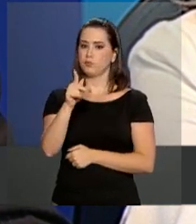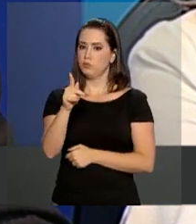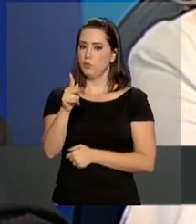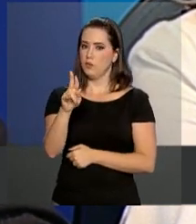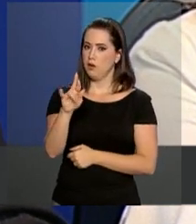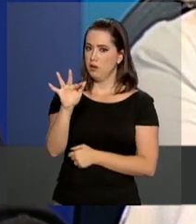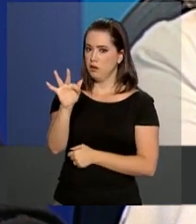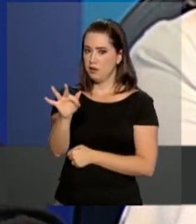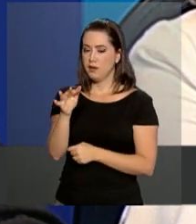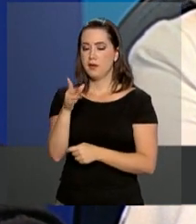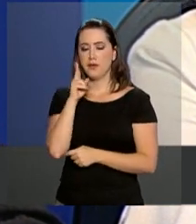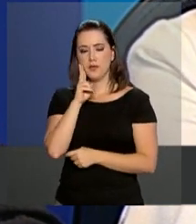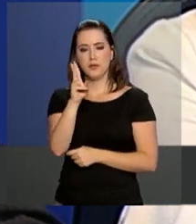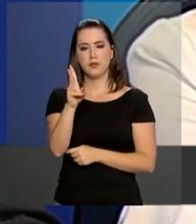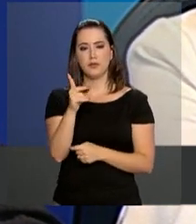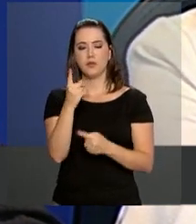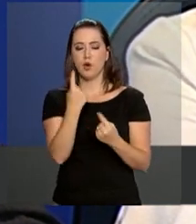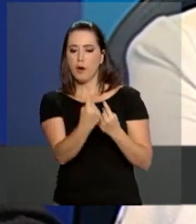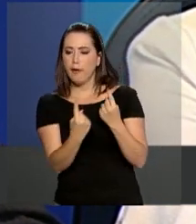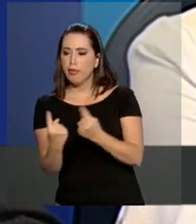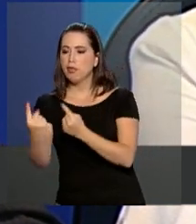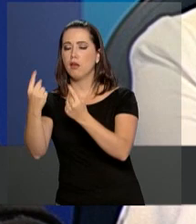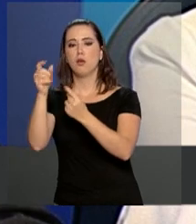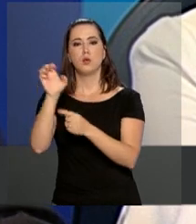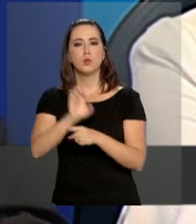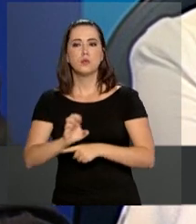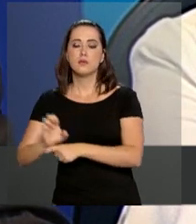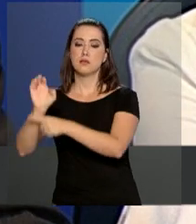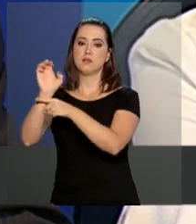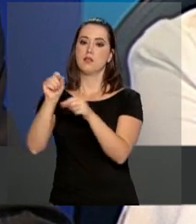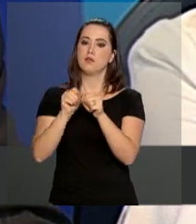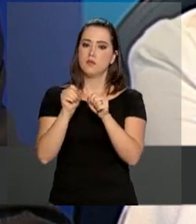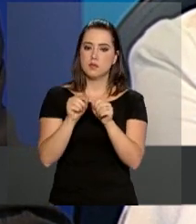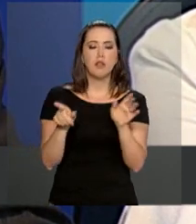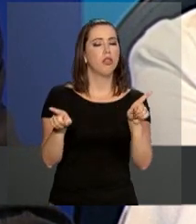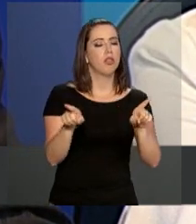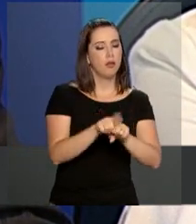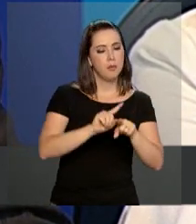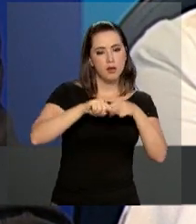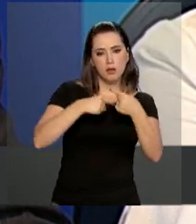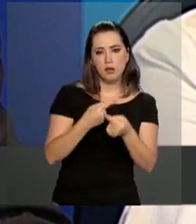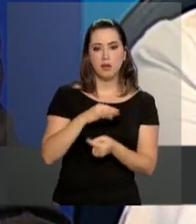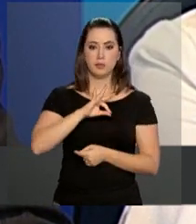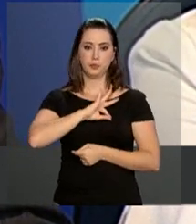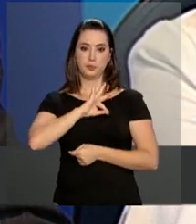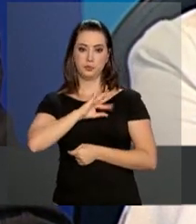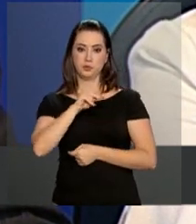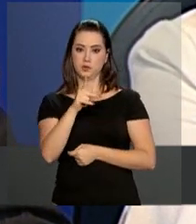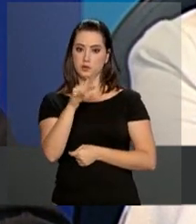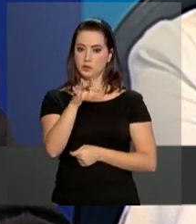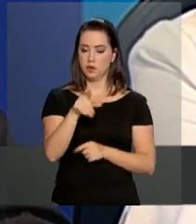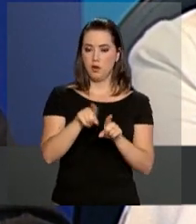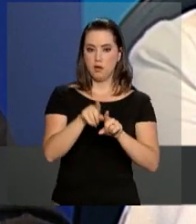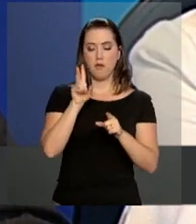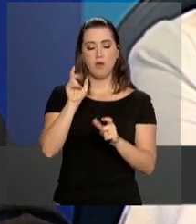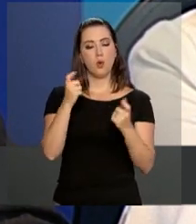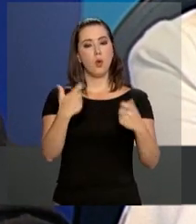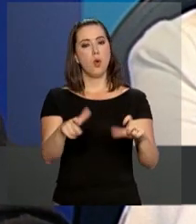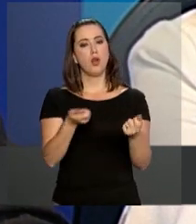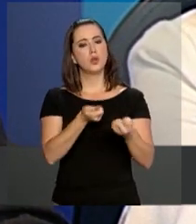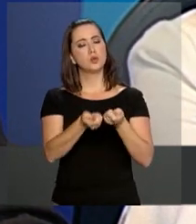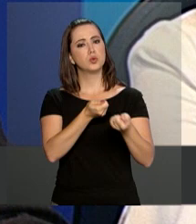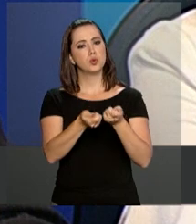de cada um dos estados estavam lá fazendo e na própria polícia federal com o seu centro também é de